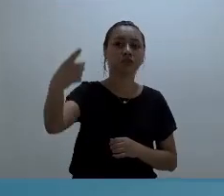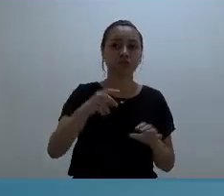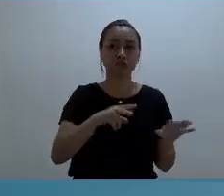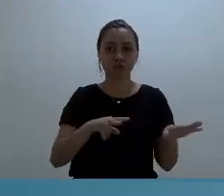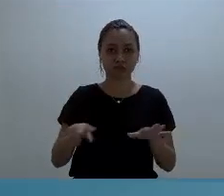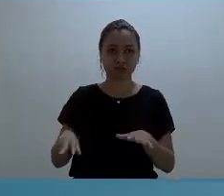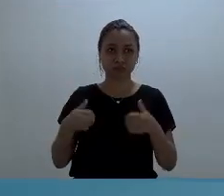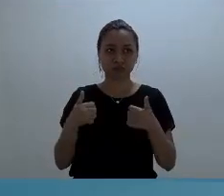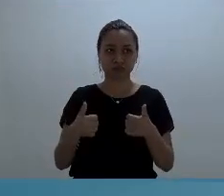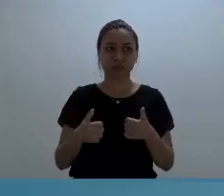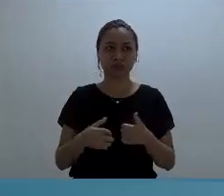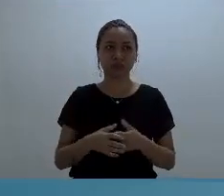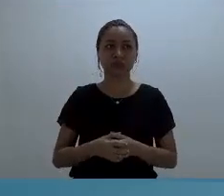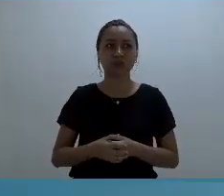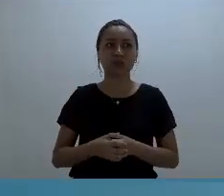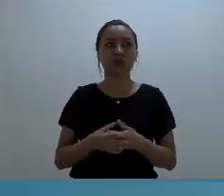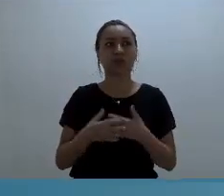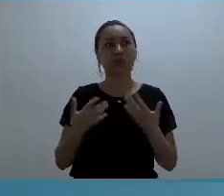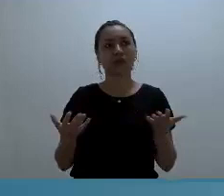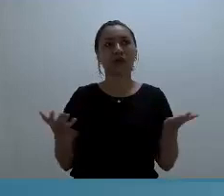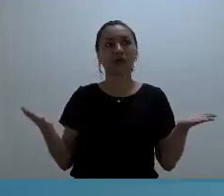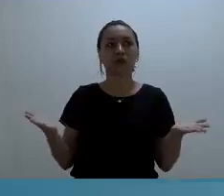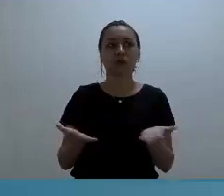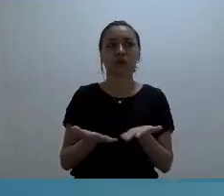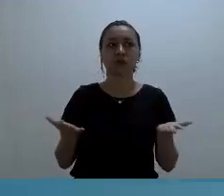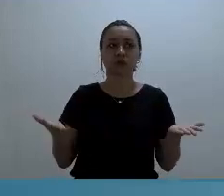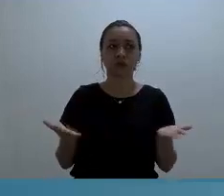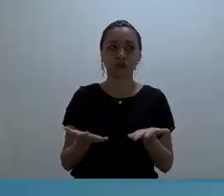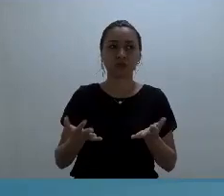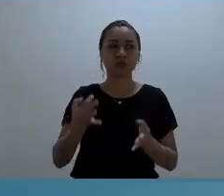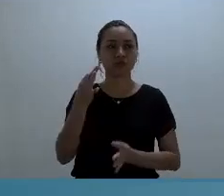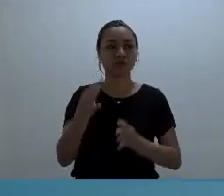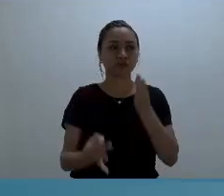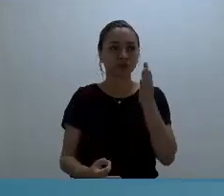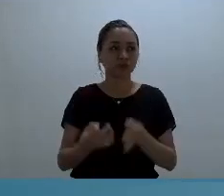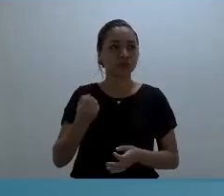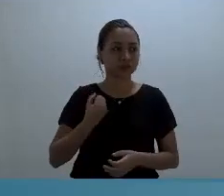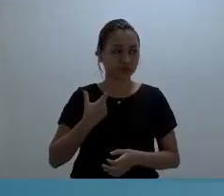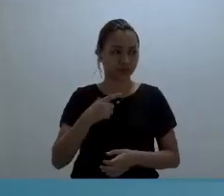do secretário de todos, do doutor Zé Lamparto, nosso colega de justiça,